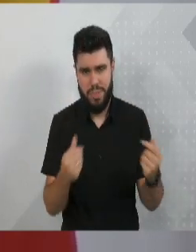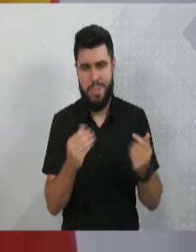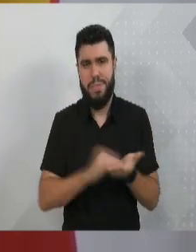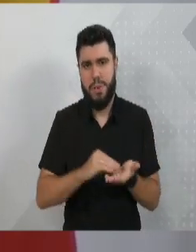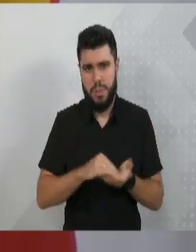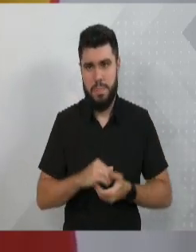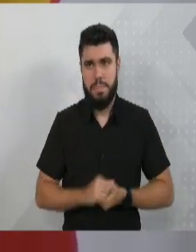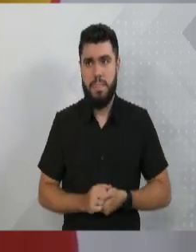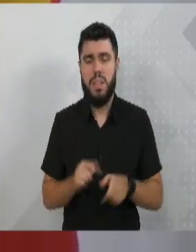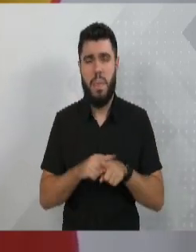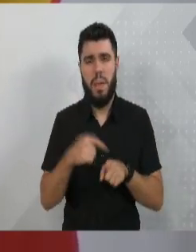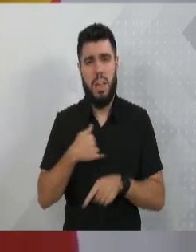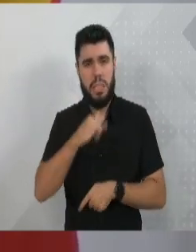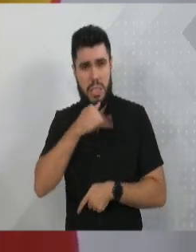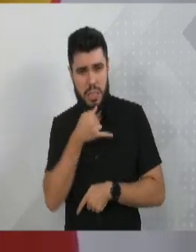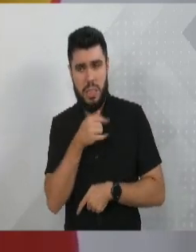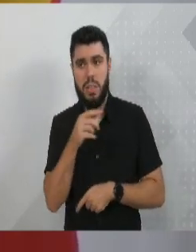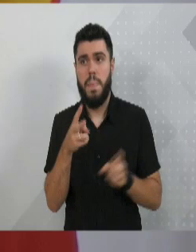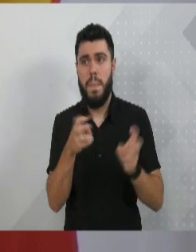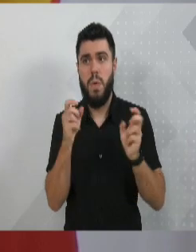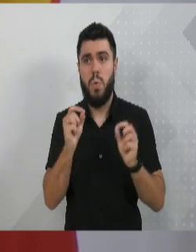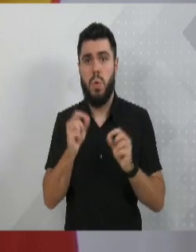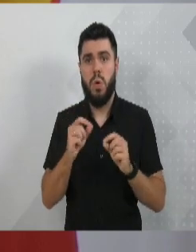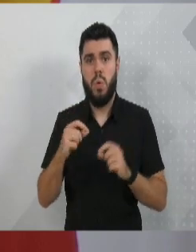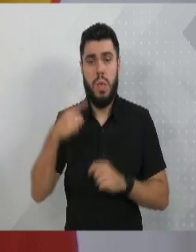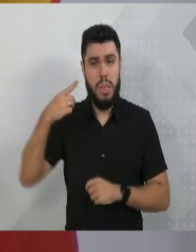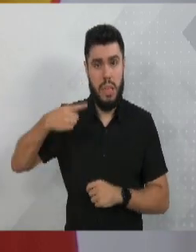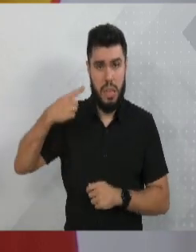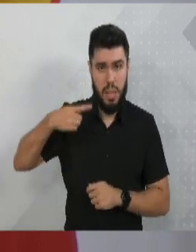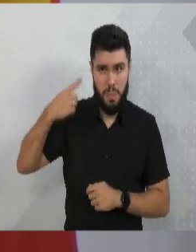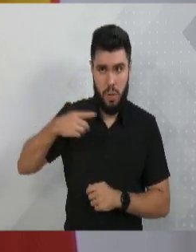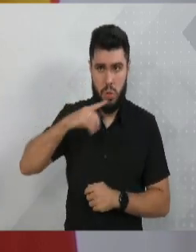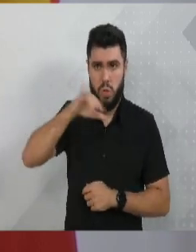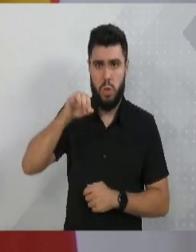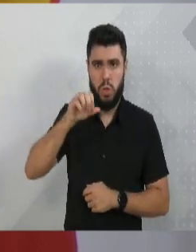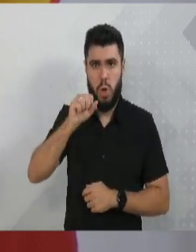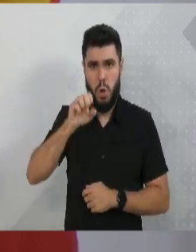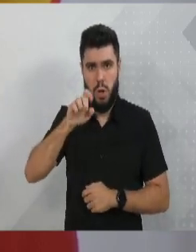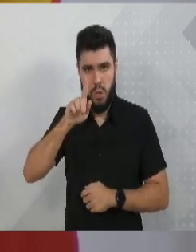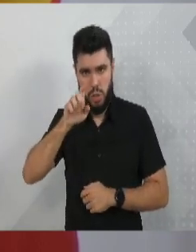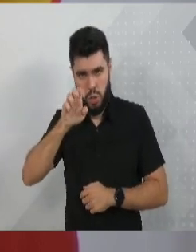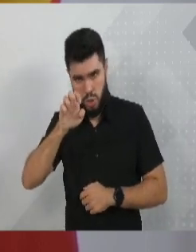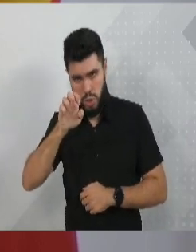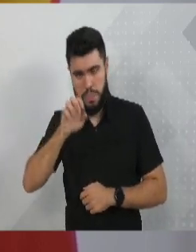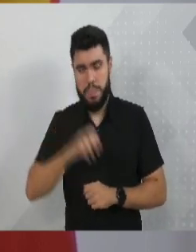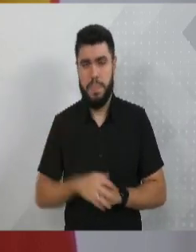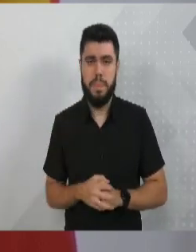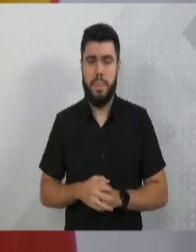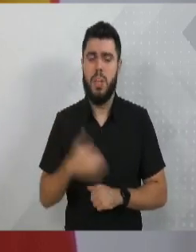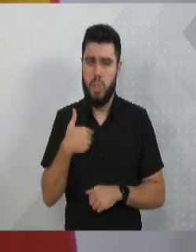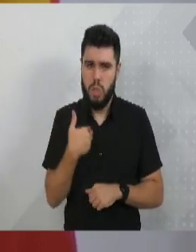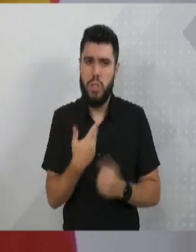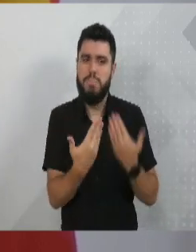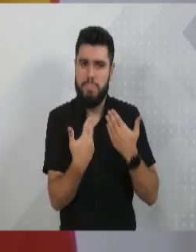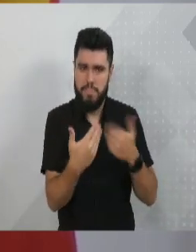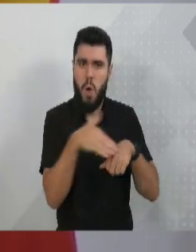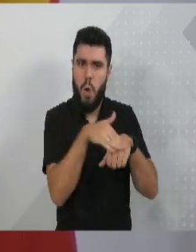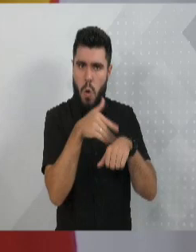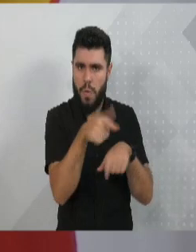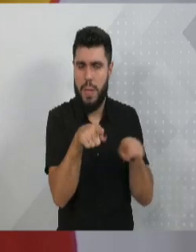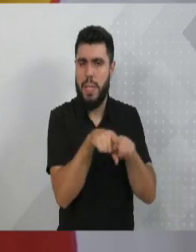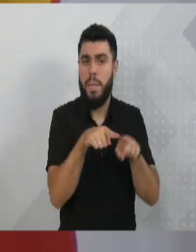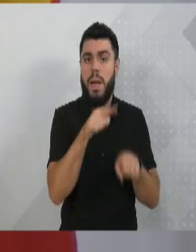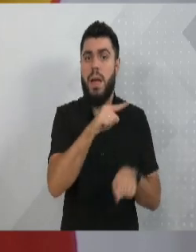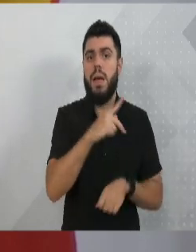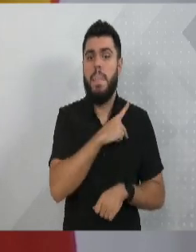satisfeito é que vê que o deputado Jorge Guedes tá que eu tive o prazer também conversar com ele é o